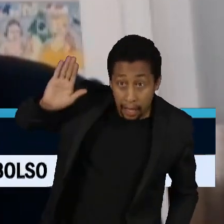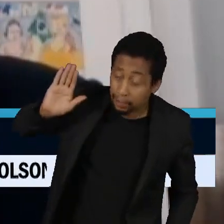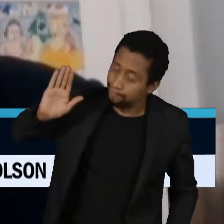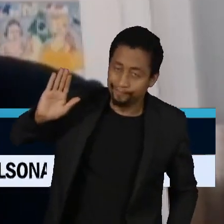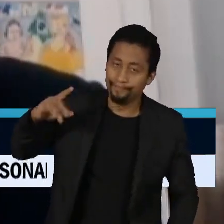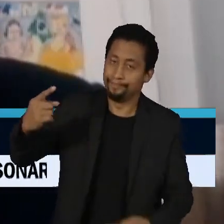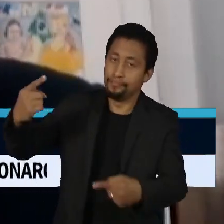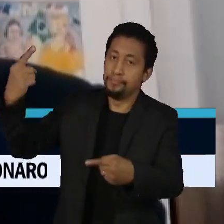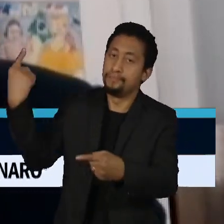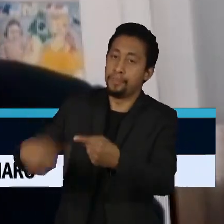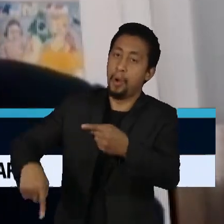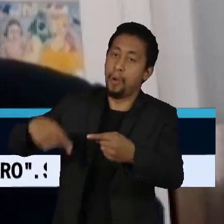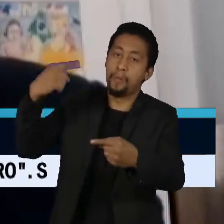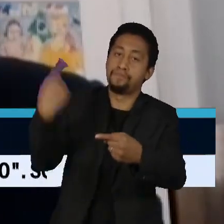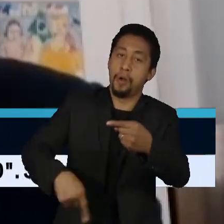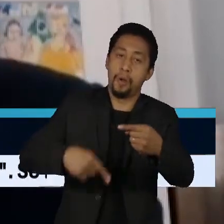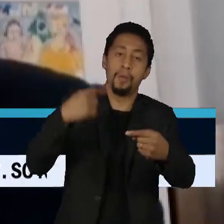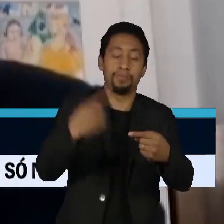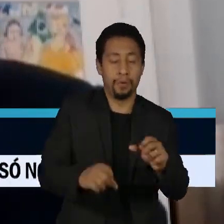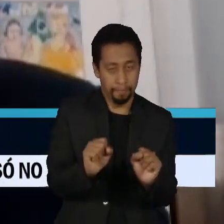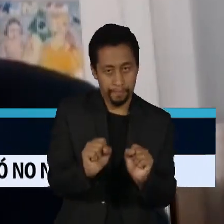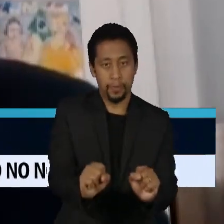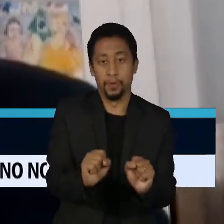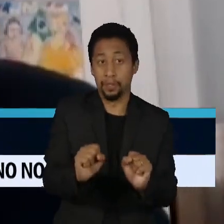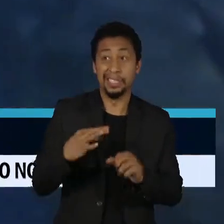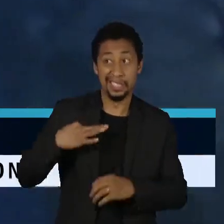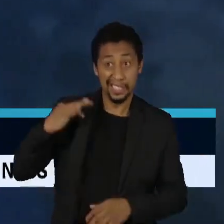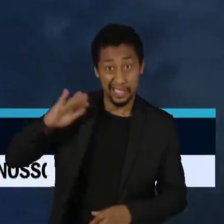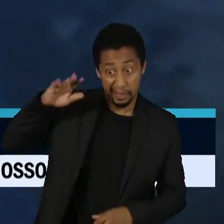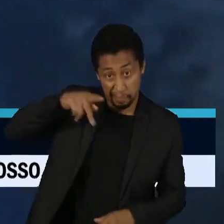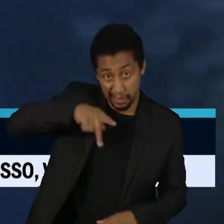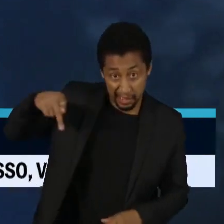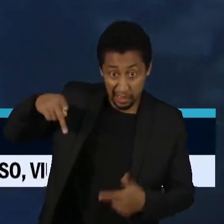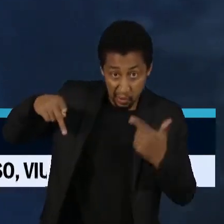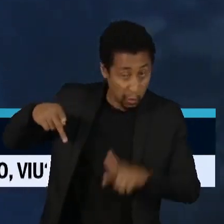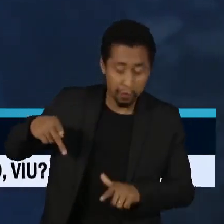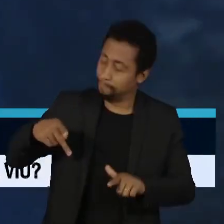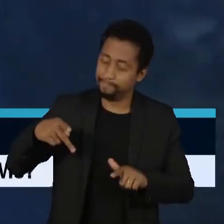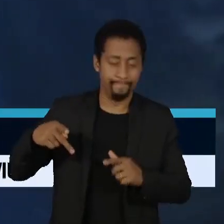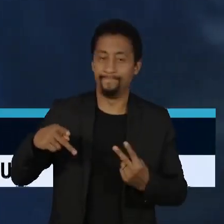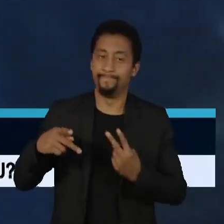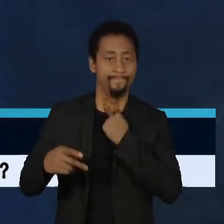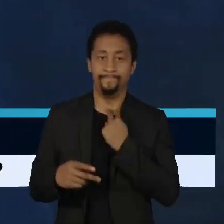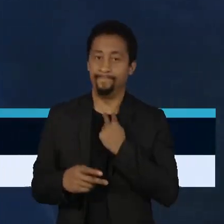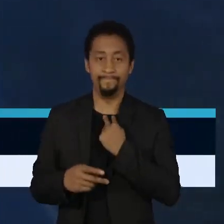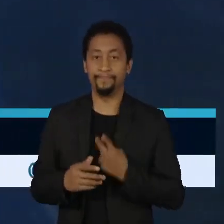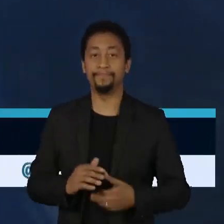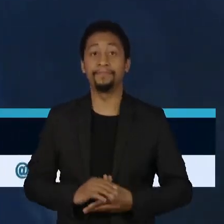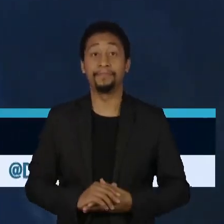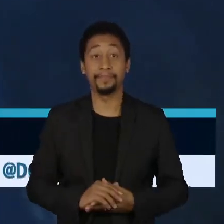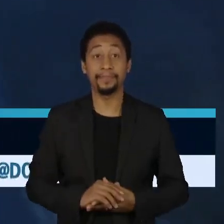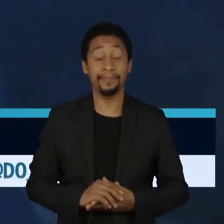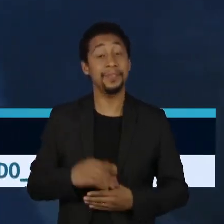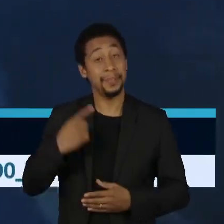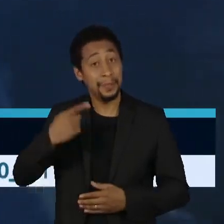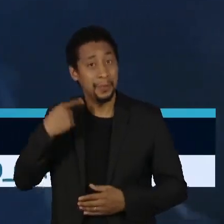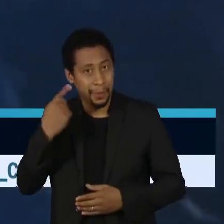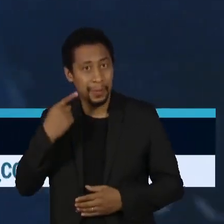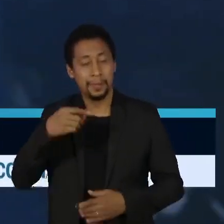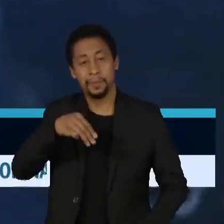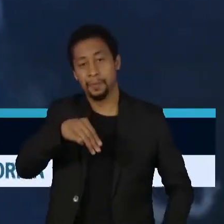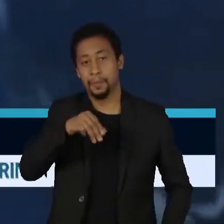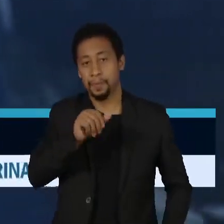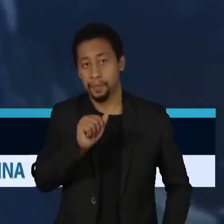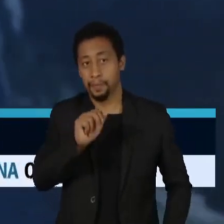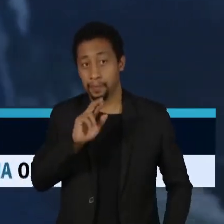nos próximos períodos, né? Sobretudo a eleição presidencial. Em nota, a defesa de Marcelo Vieira afirmou que foi